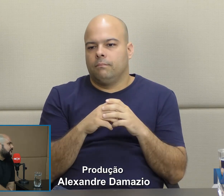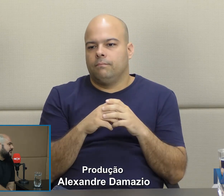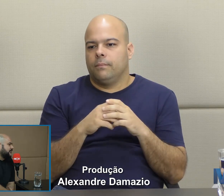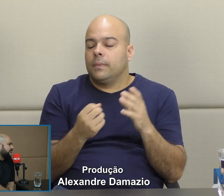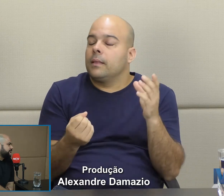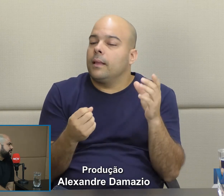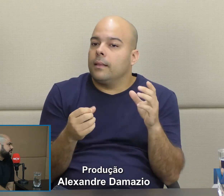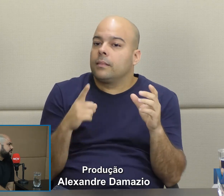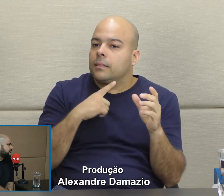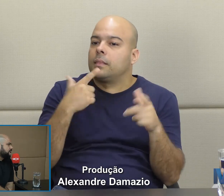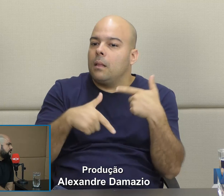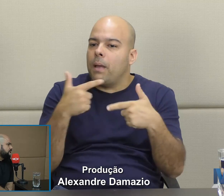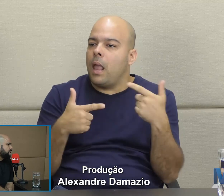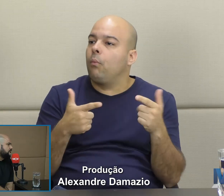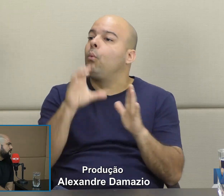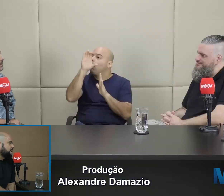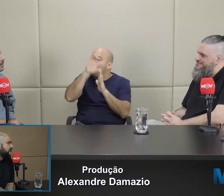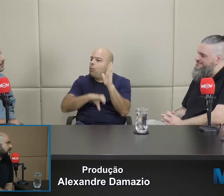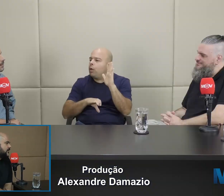Precisa o quê?